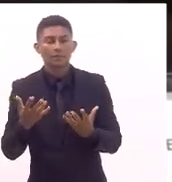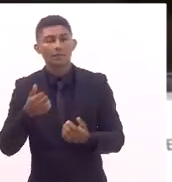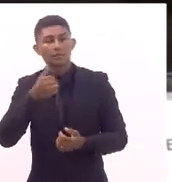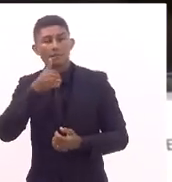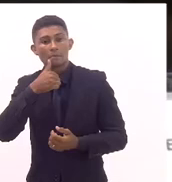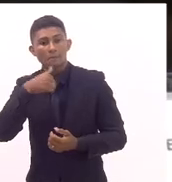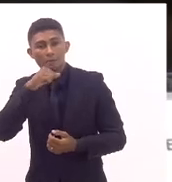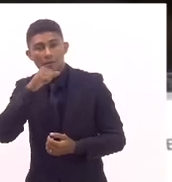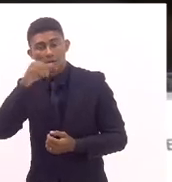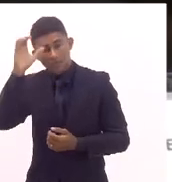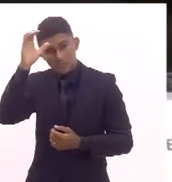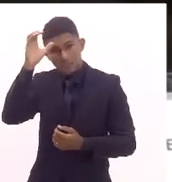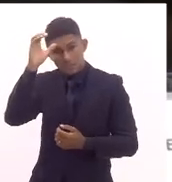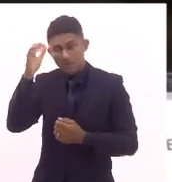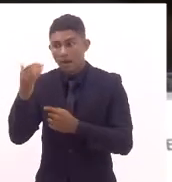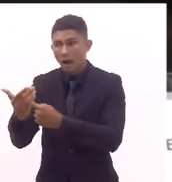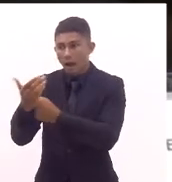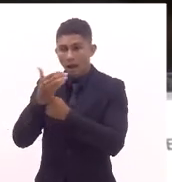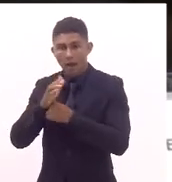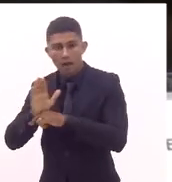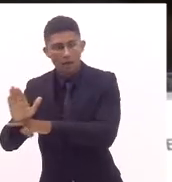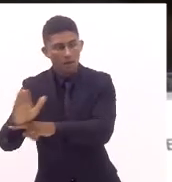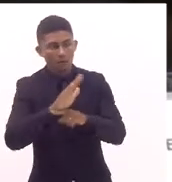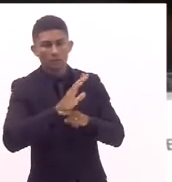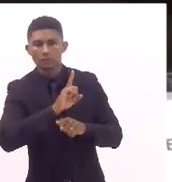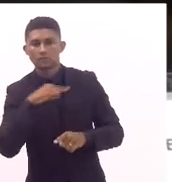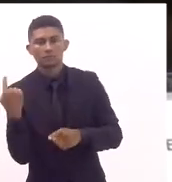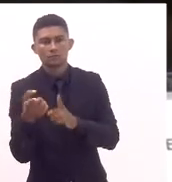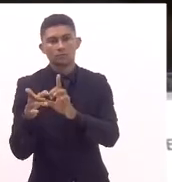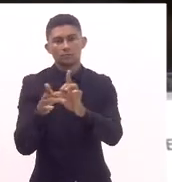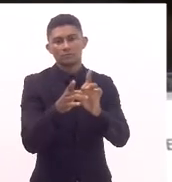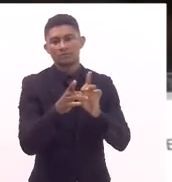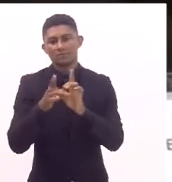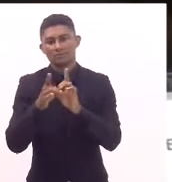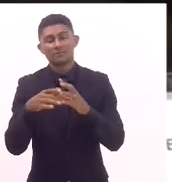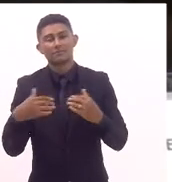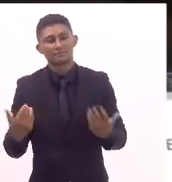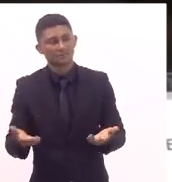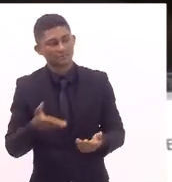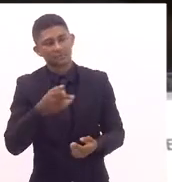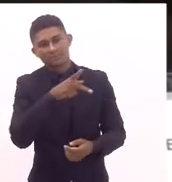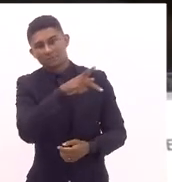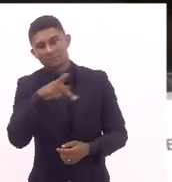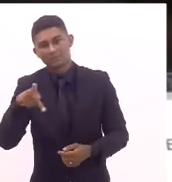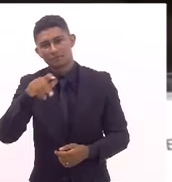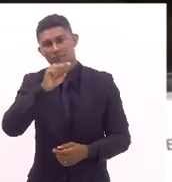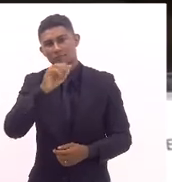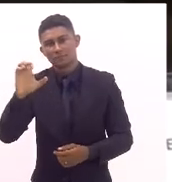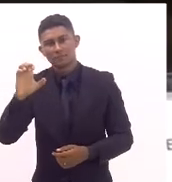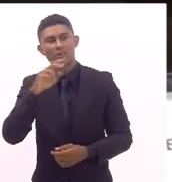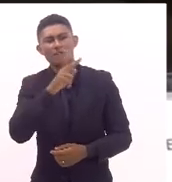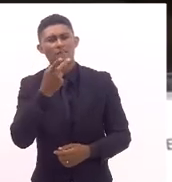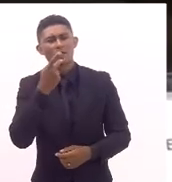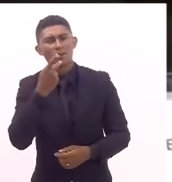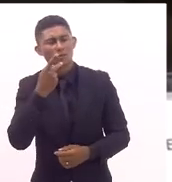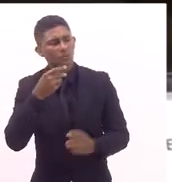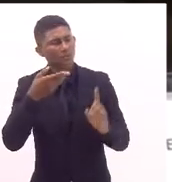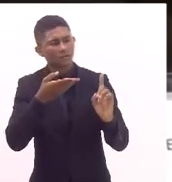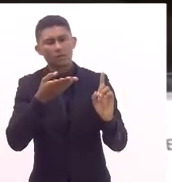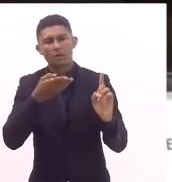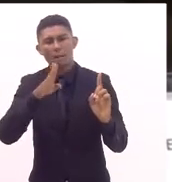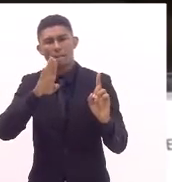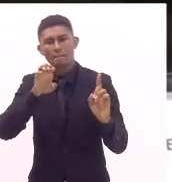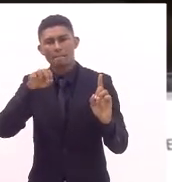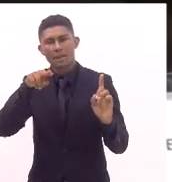que um dia então quando Presidente André Ceciliano falou chegou Bernard tia fiquei muito